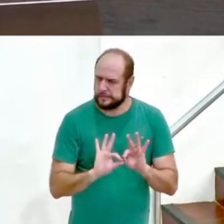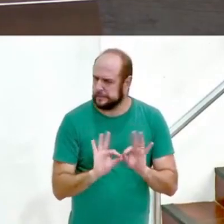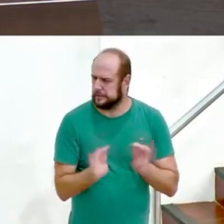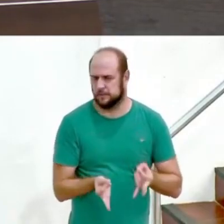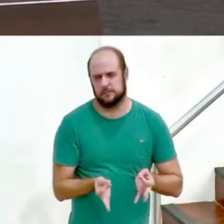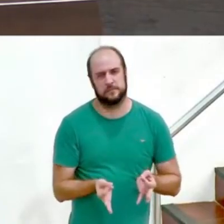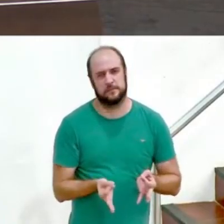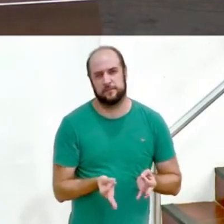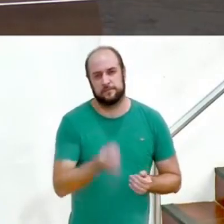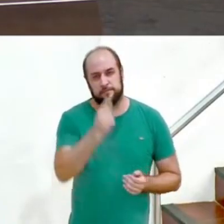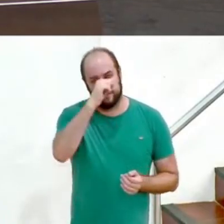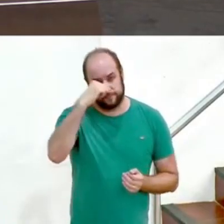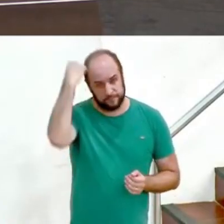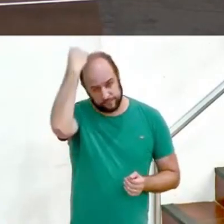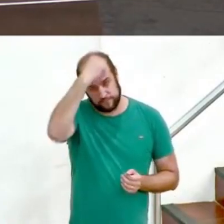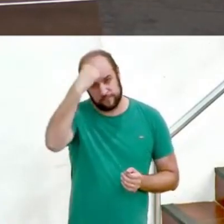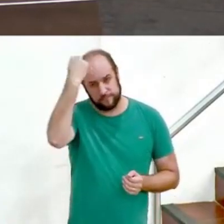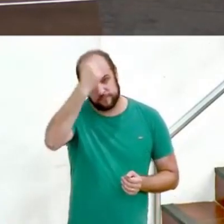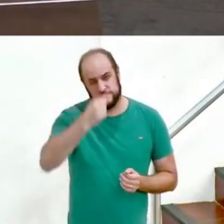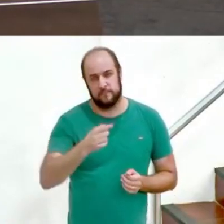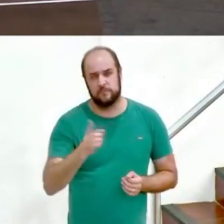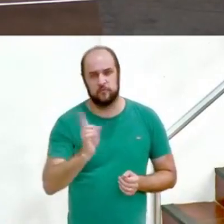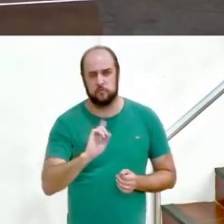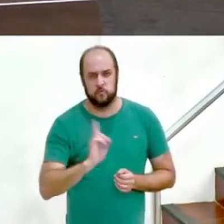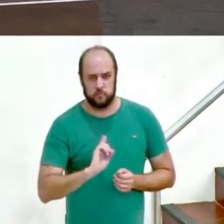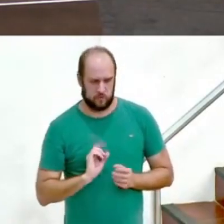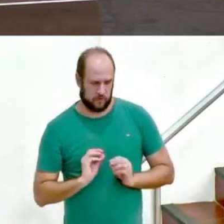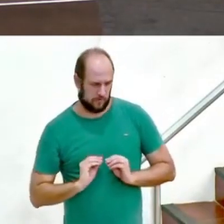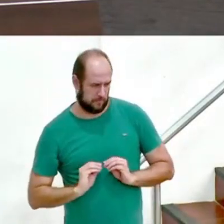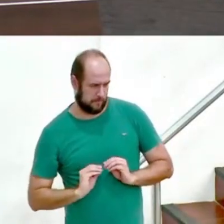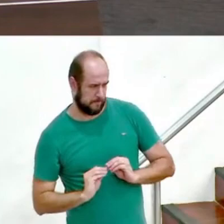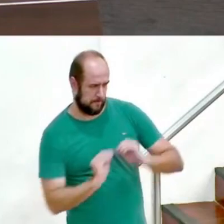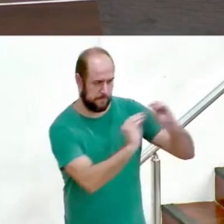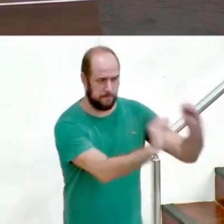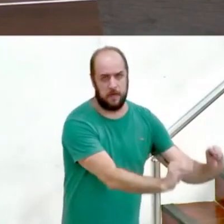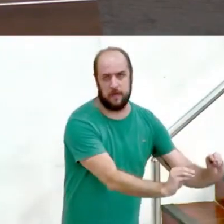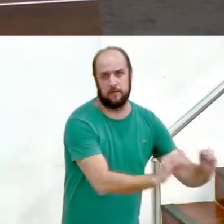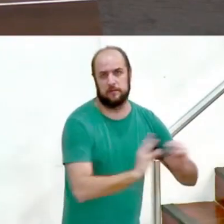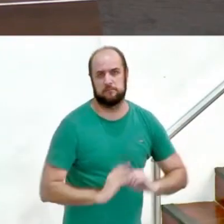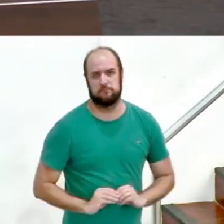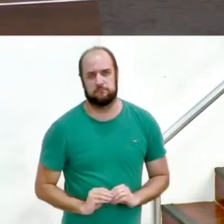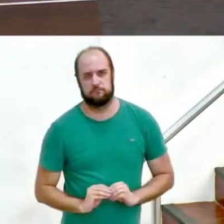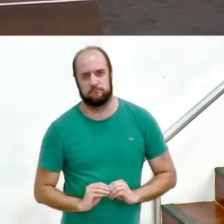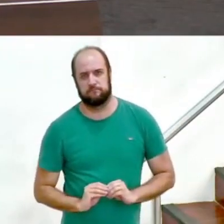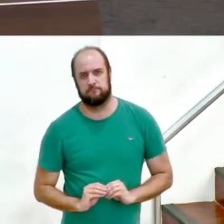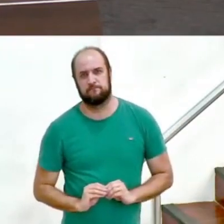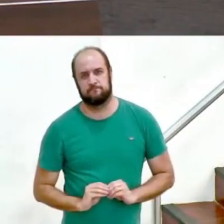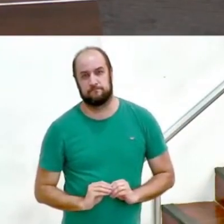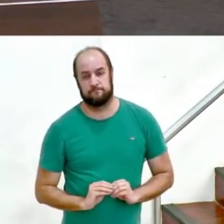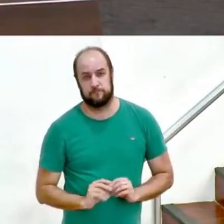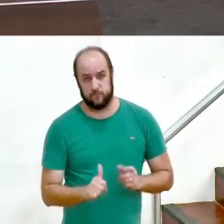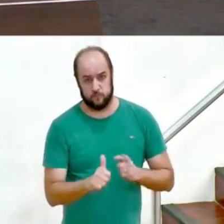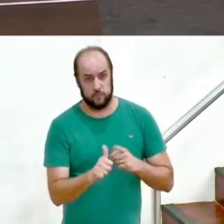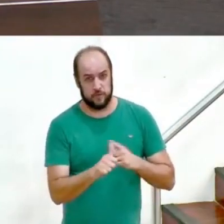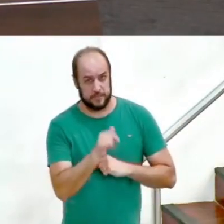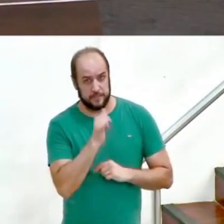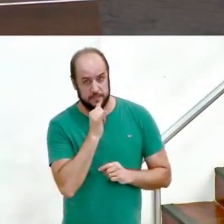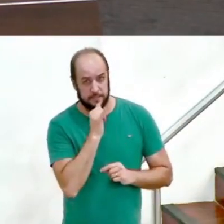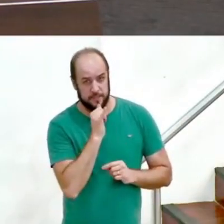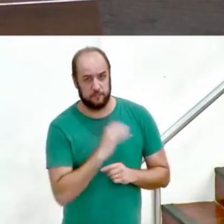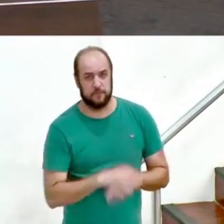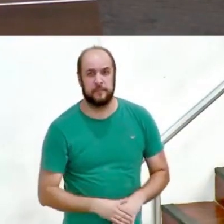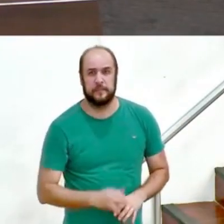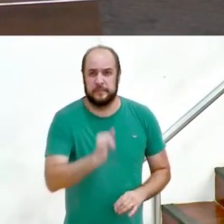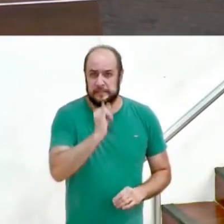A santidade, ela não é transferível ou comunicável. O ponto do primeiro exemplo: se